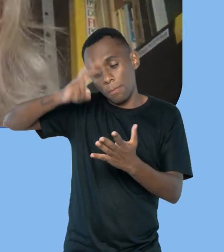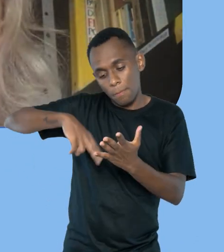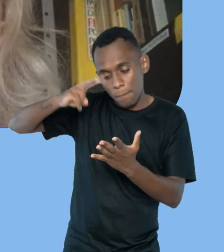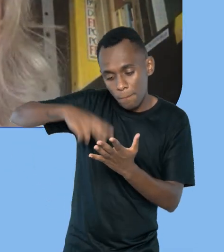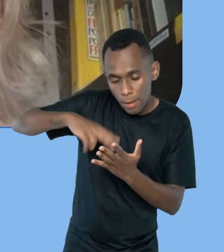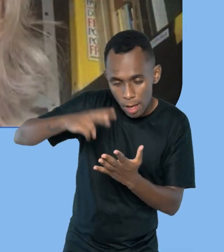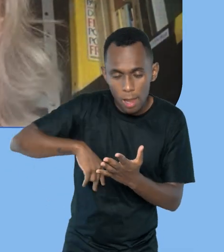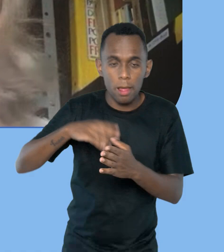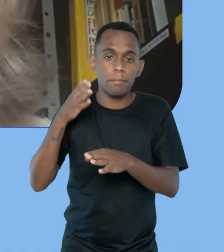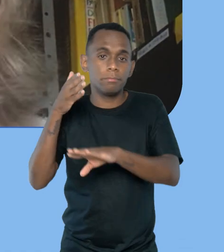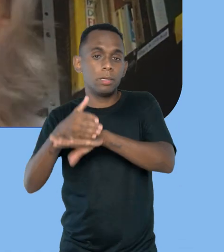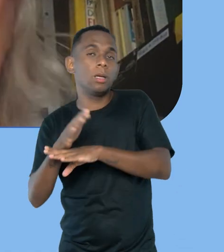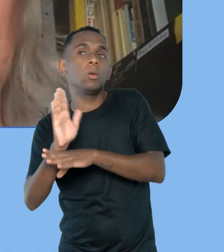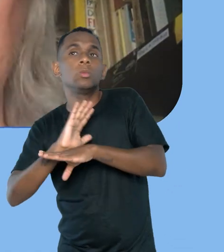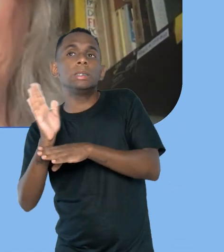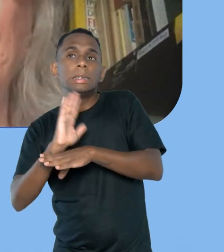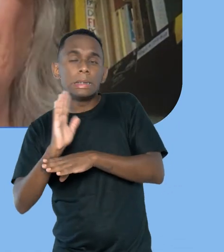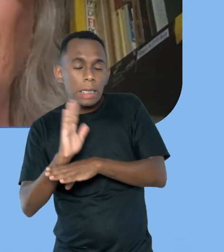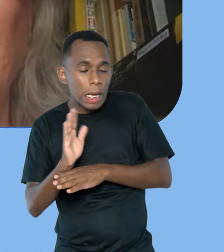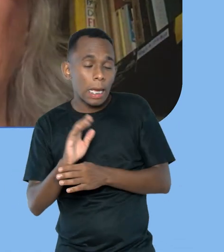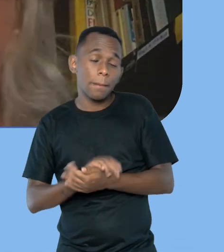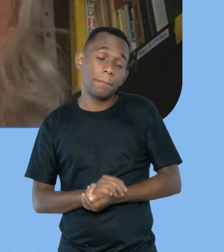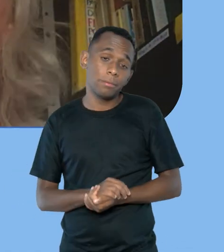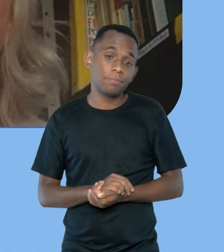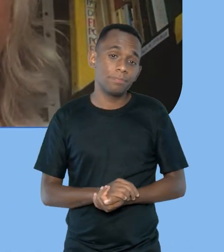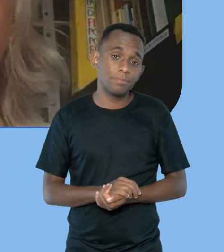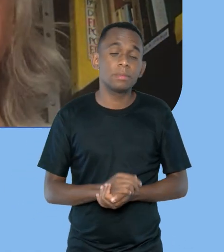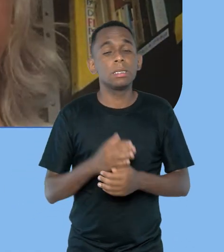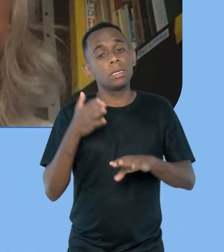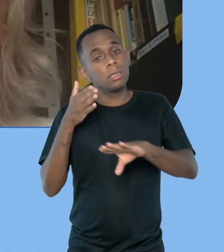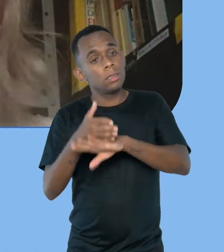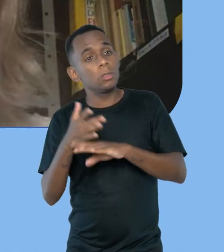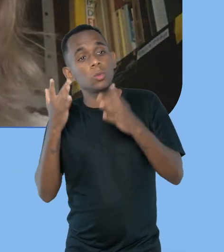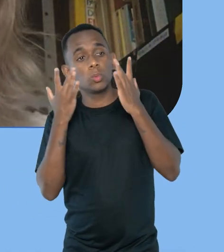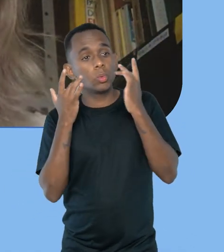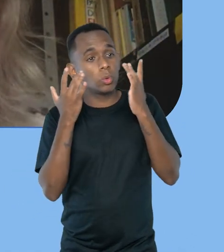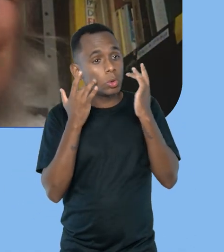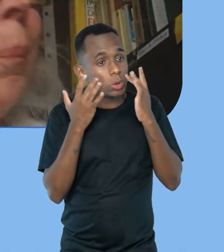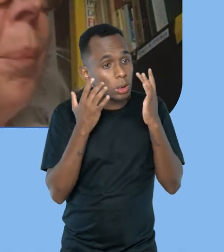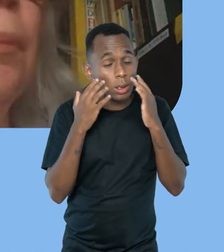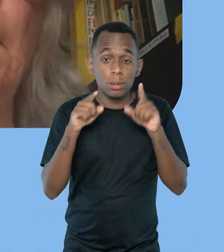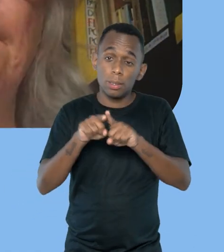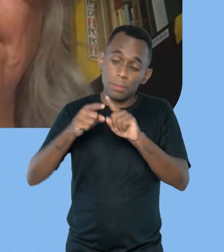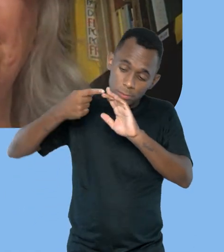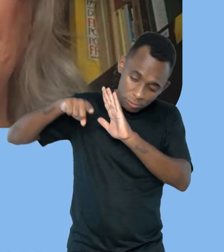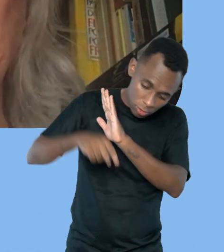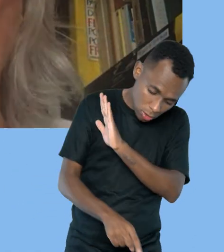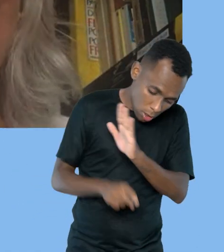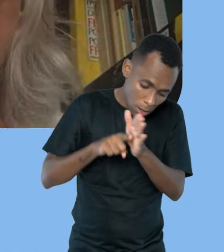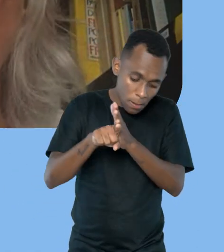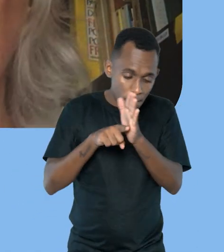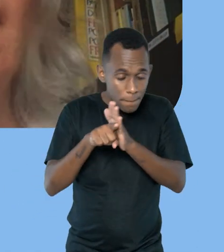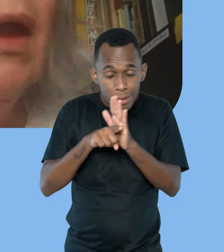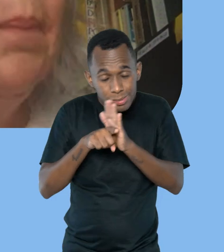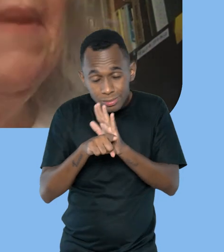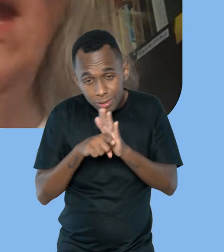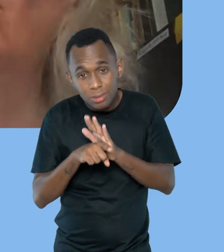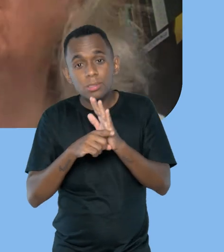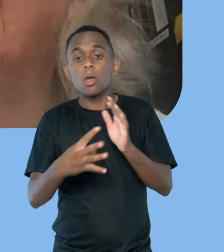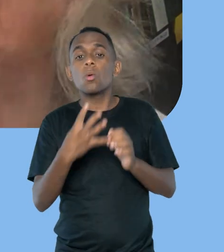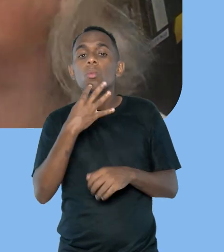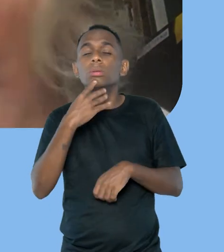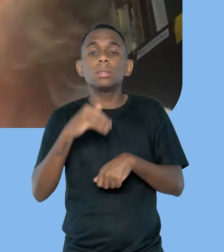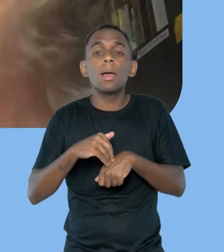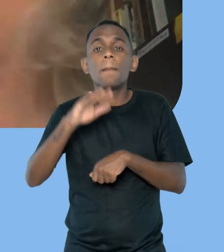para ler, para ir ao cinema, para ir ao teatro. Até mesmo mergulhar nessa pesquisa de vocês,